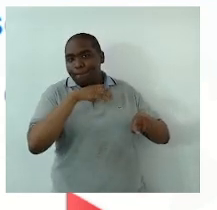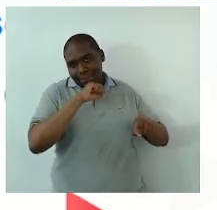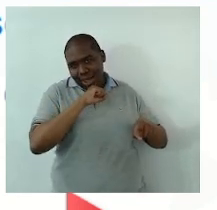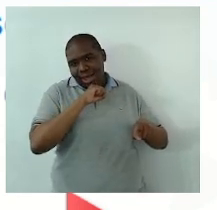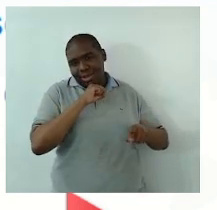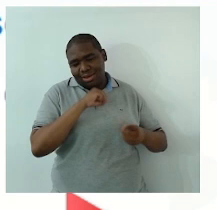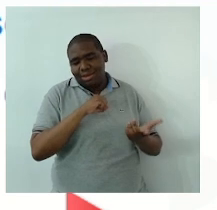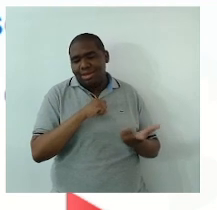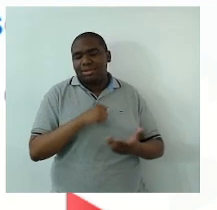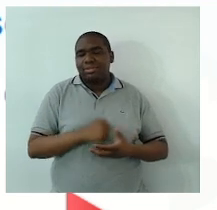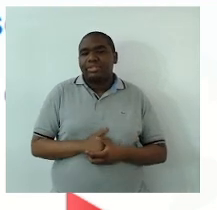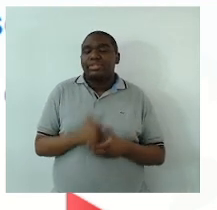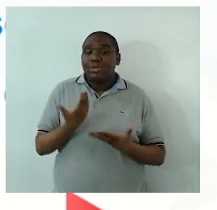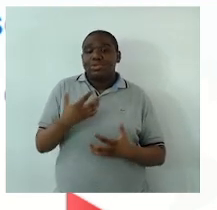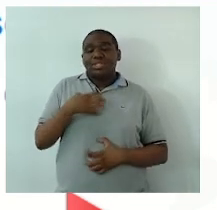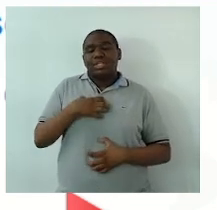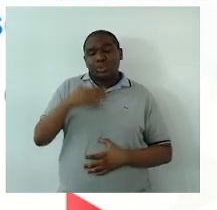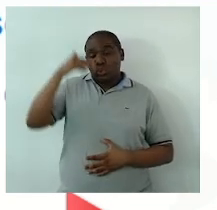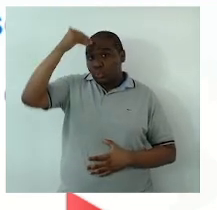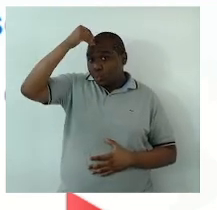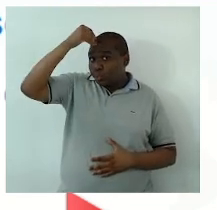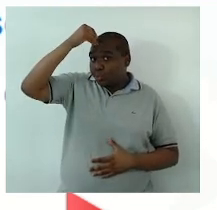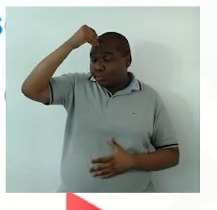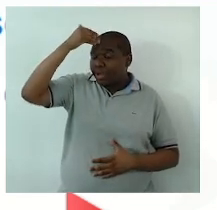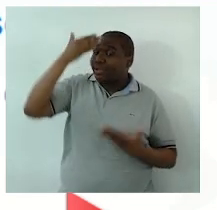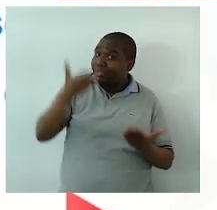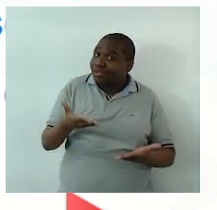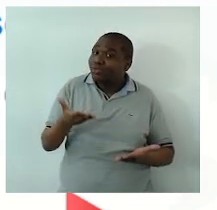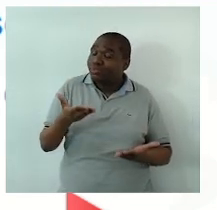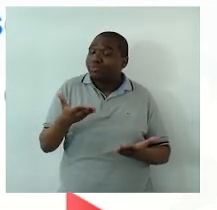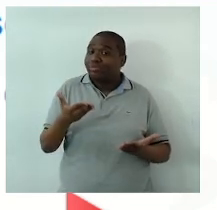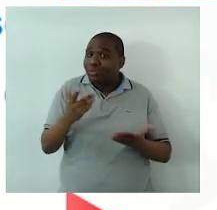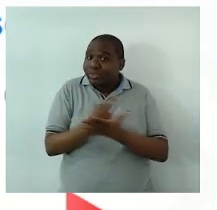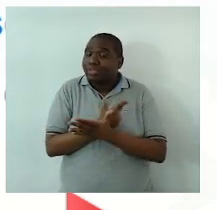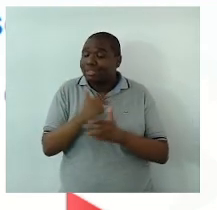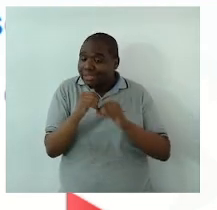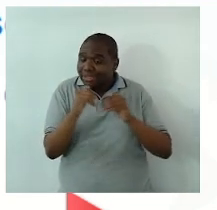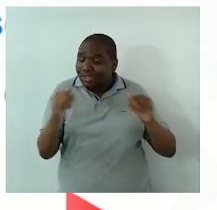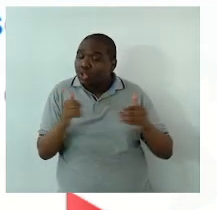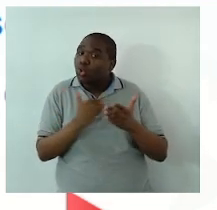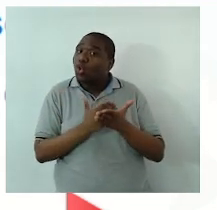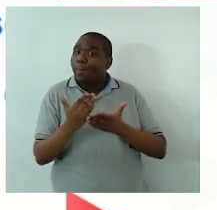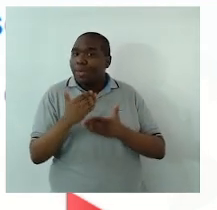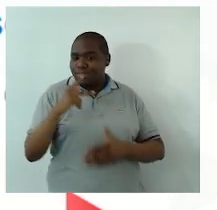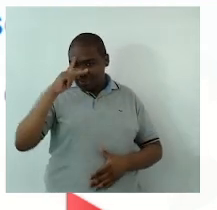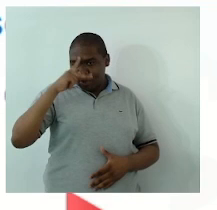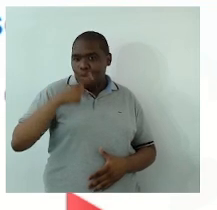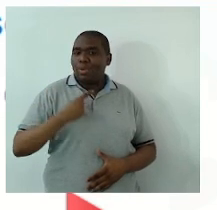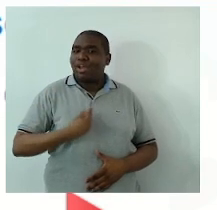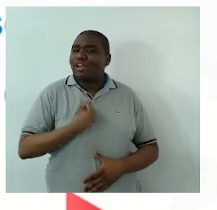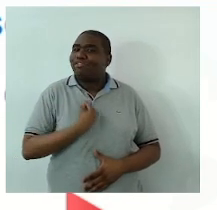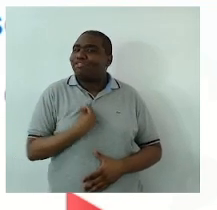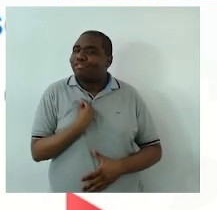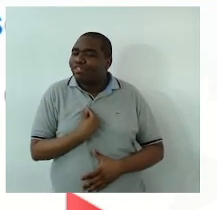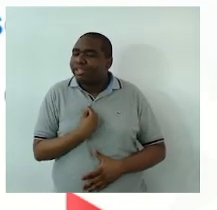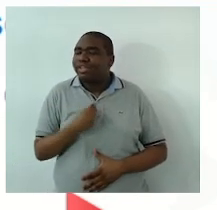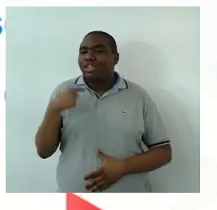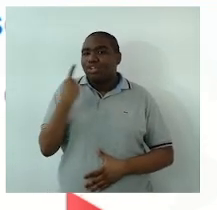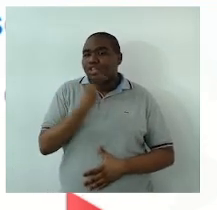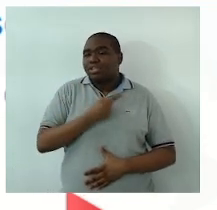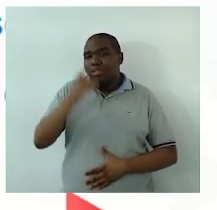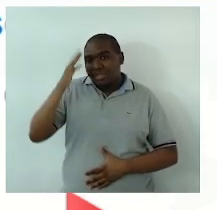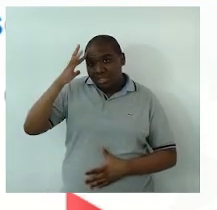pai, então ele se sente culpado e se afasta, né? Então ele entra numa jornada pessoal, né, que levará à reflexão